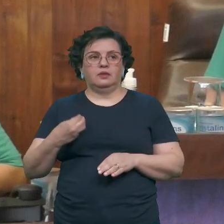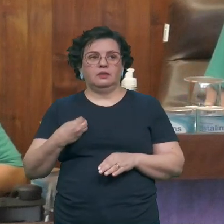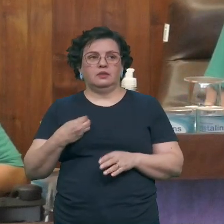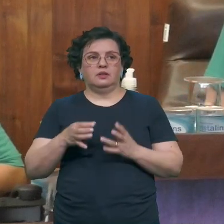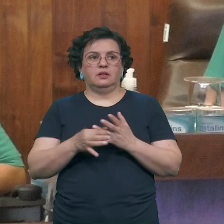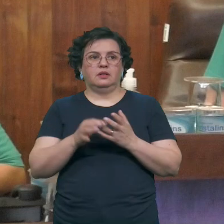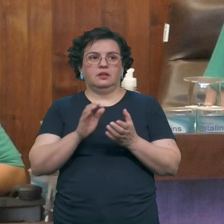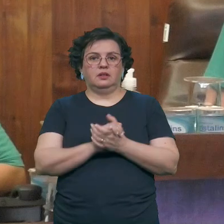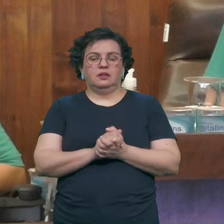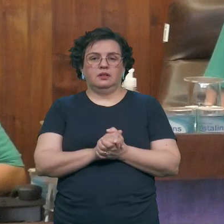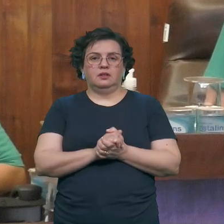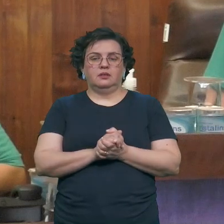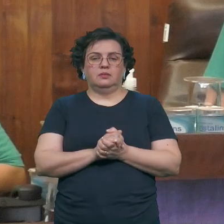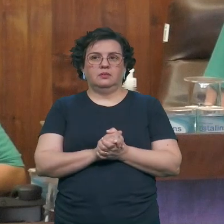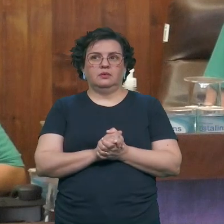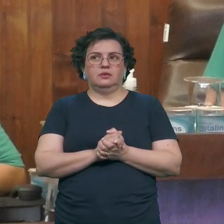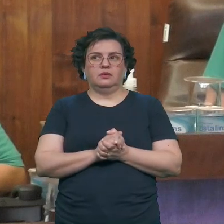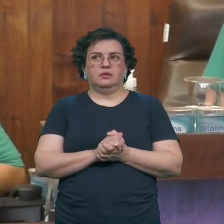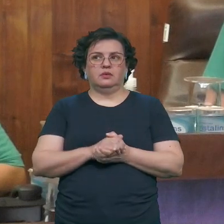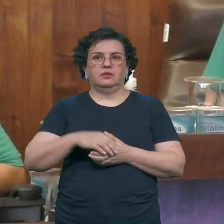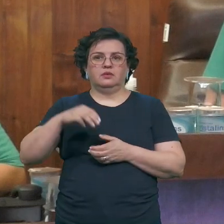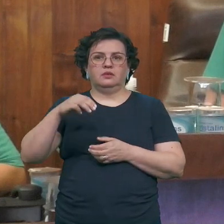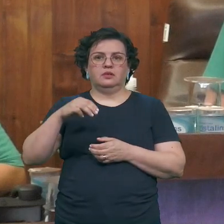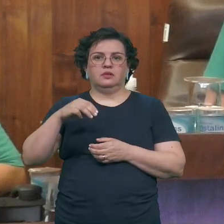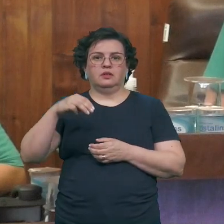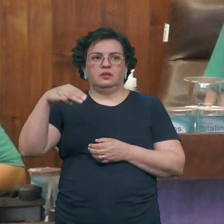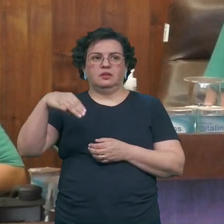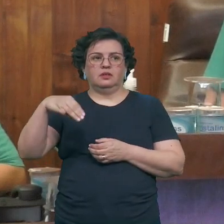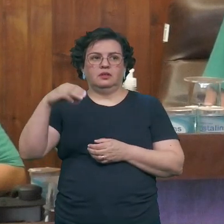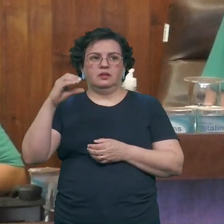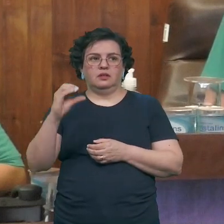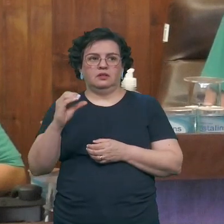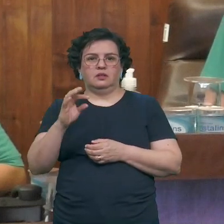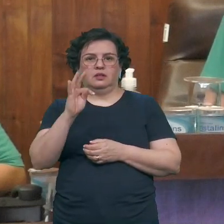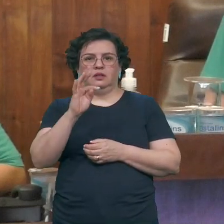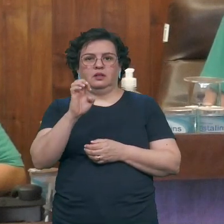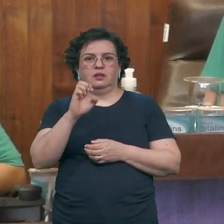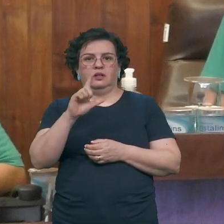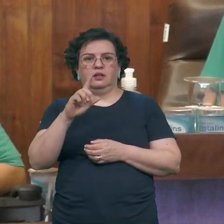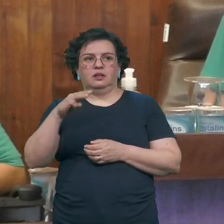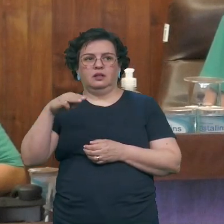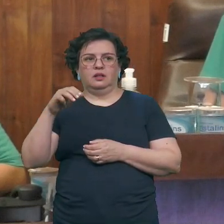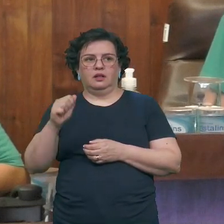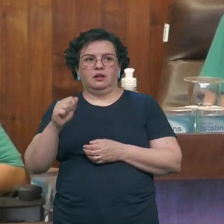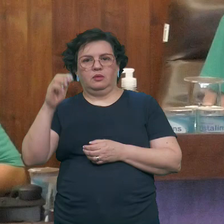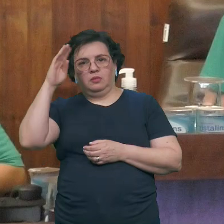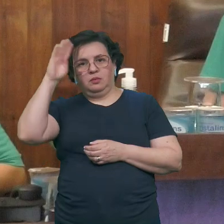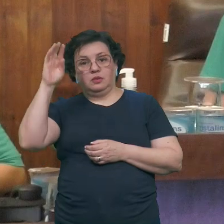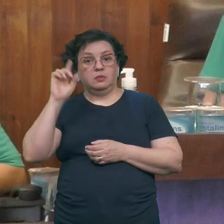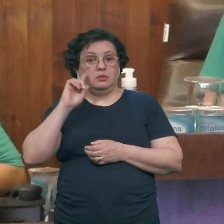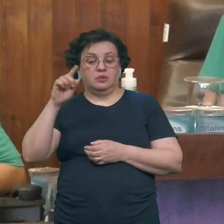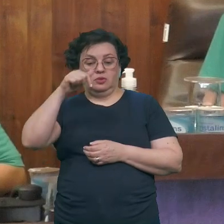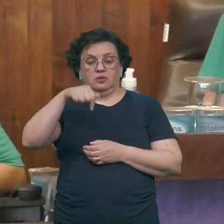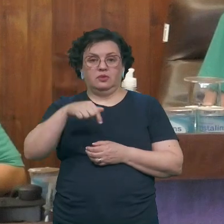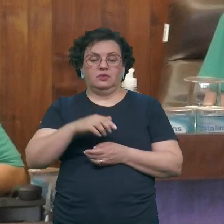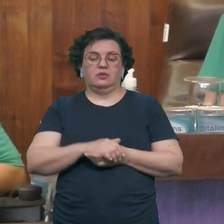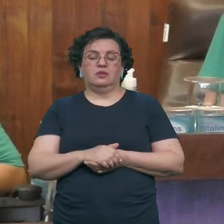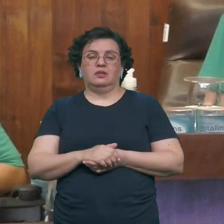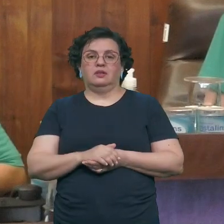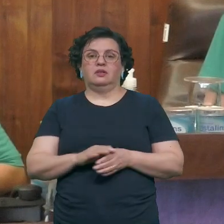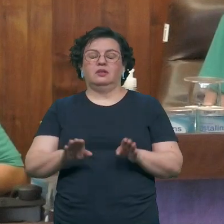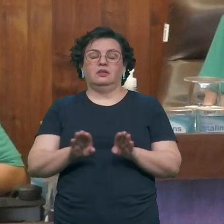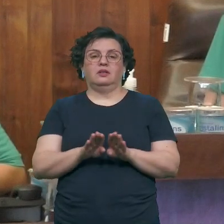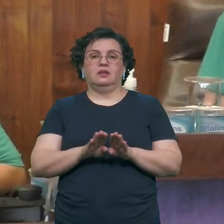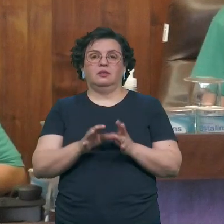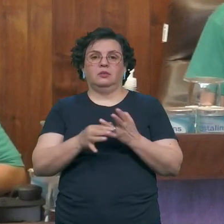esposa do vereador Custódio, a Thelma. Seja sempre muito bem-vinda, Thelma, principalmente no dia de hoje. E também